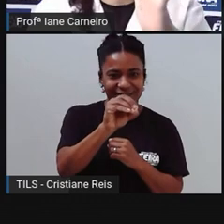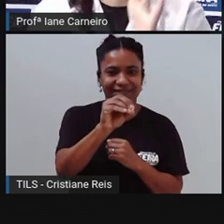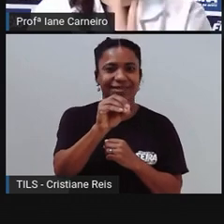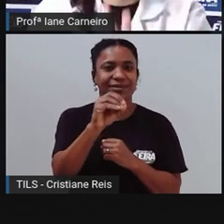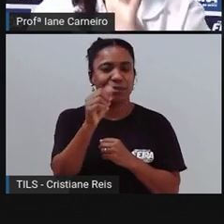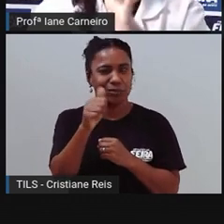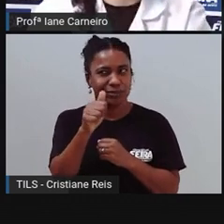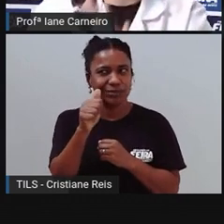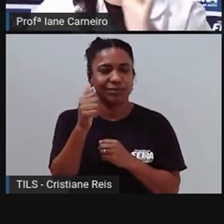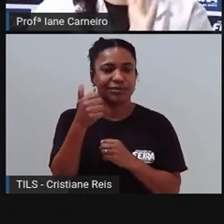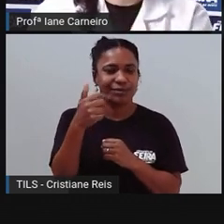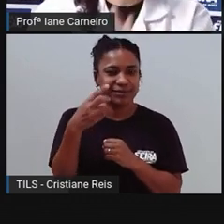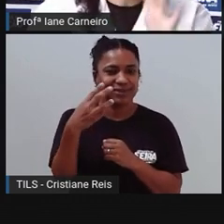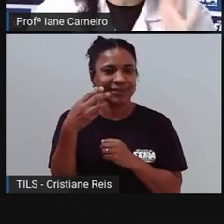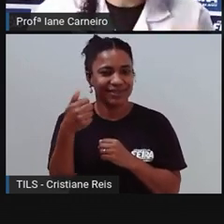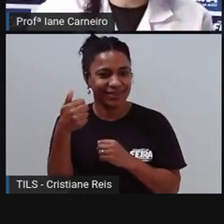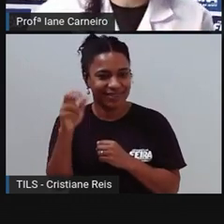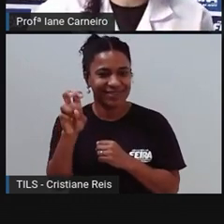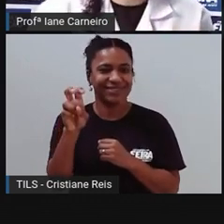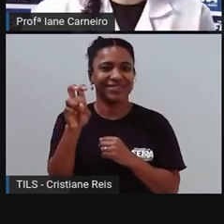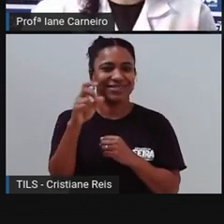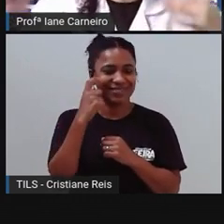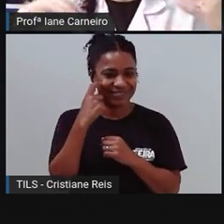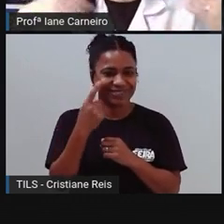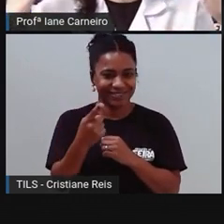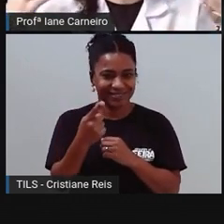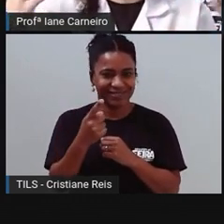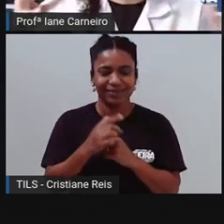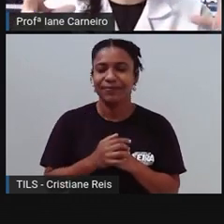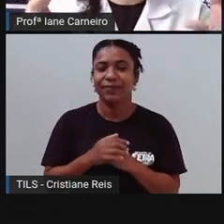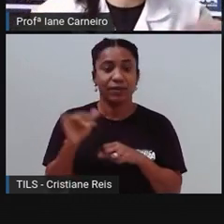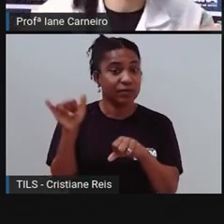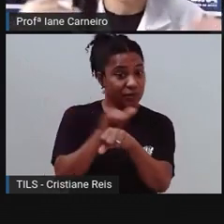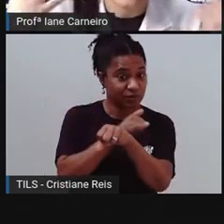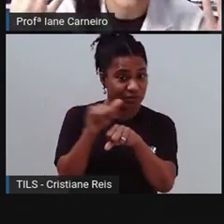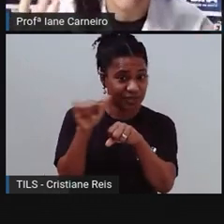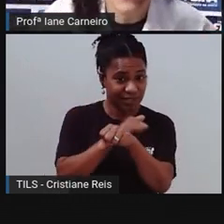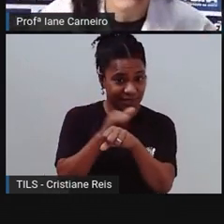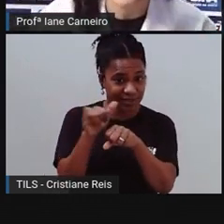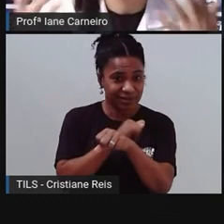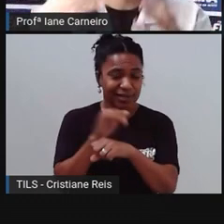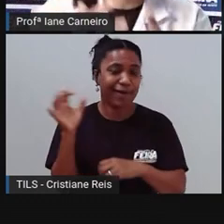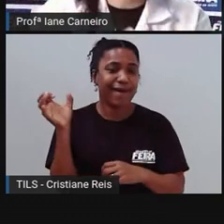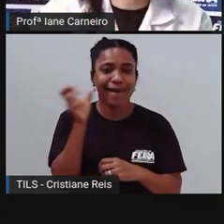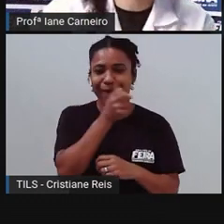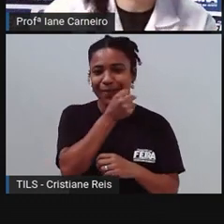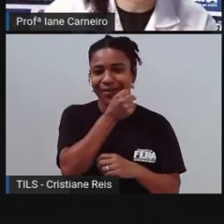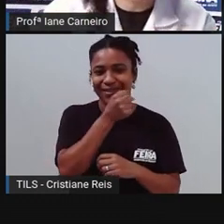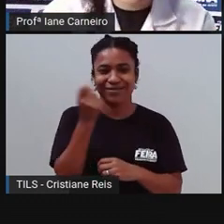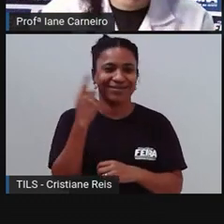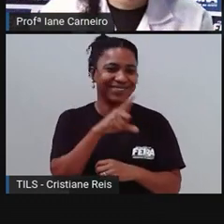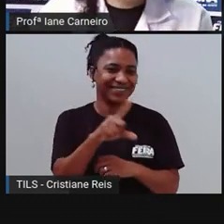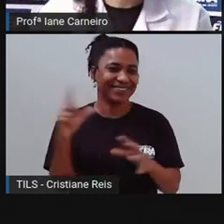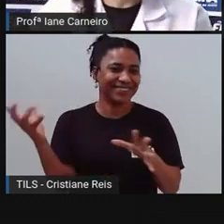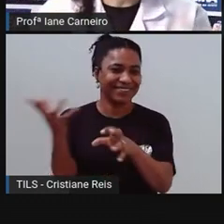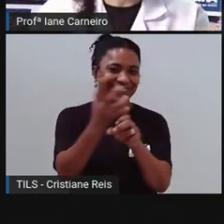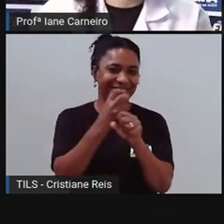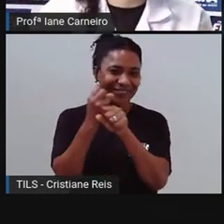11, 12, 13, 14, 15, né? São estratégias mais rápidas da gente somar,